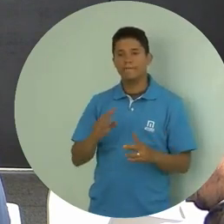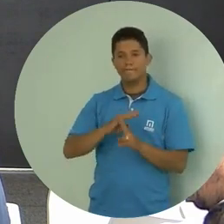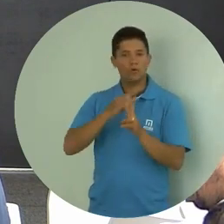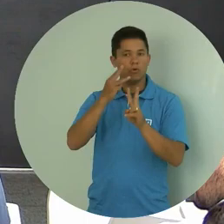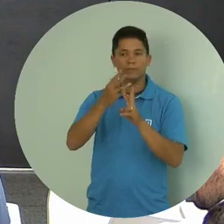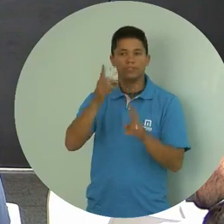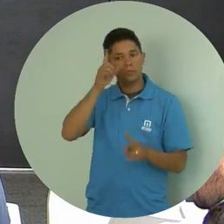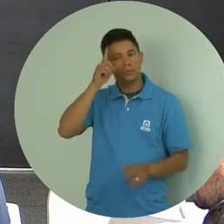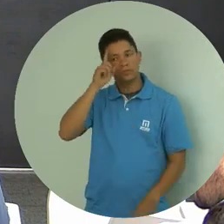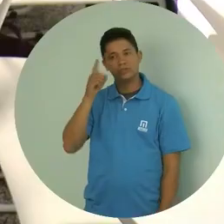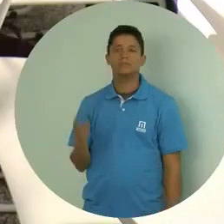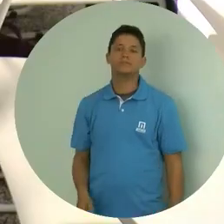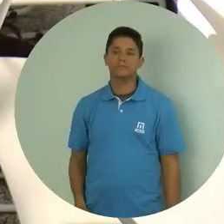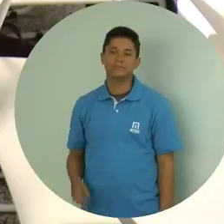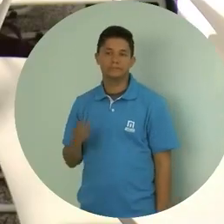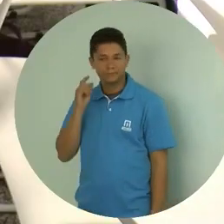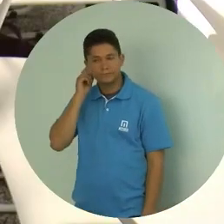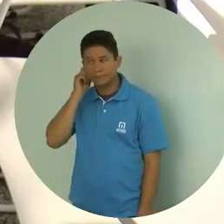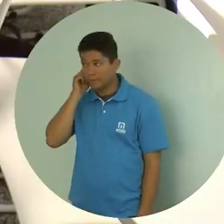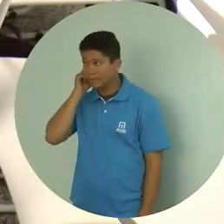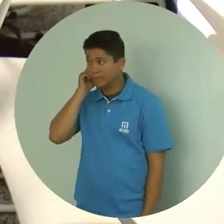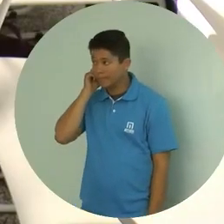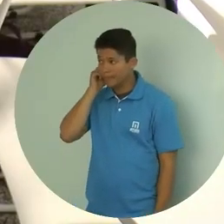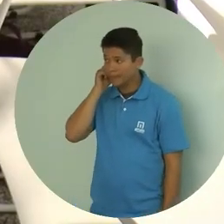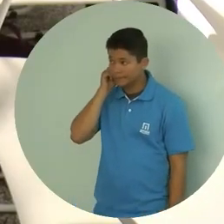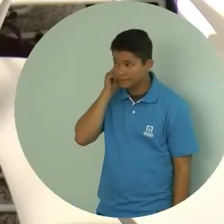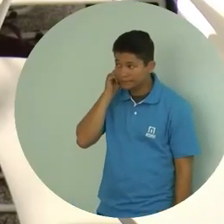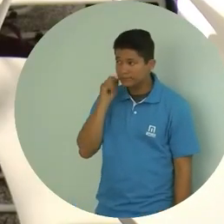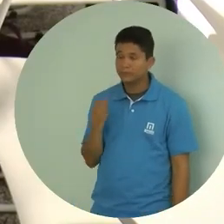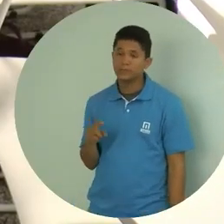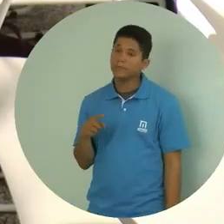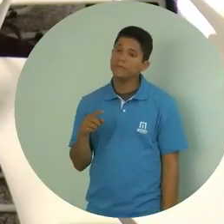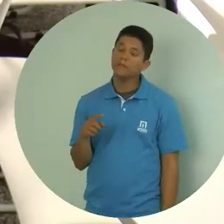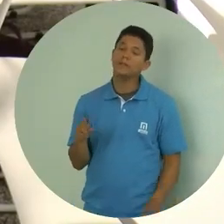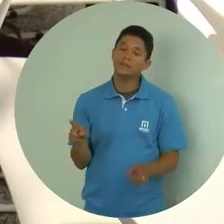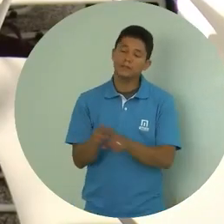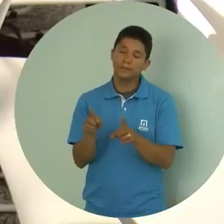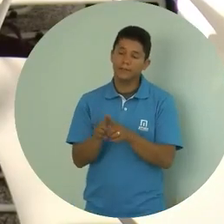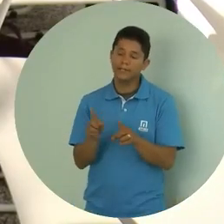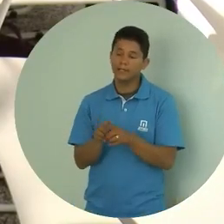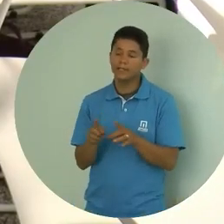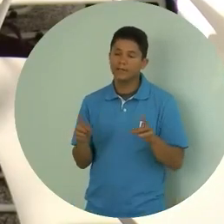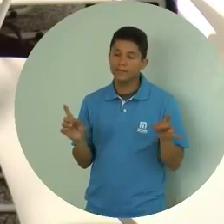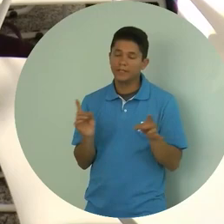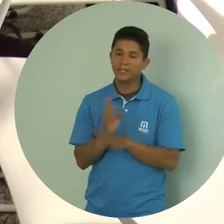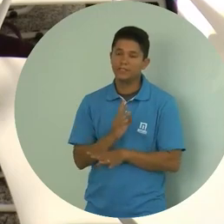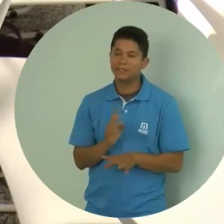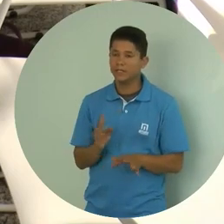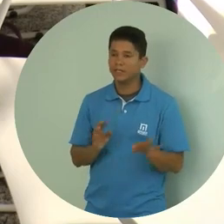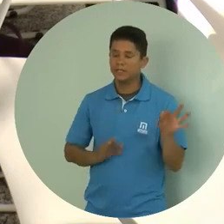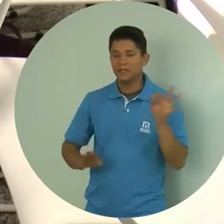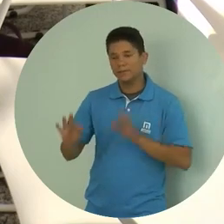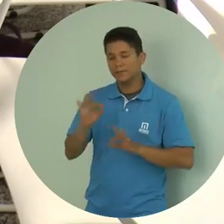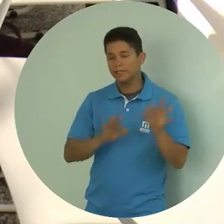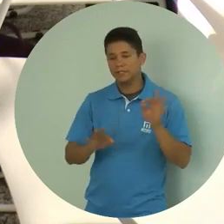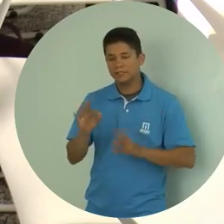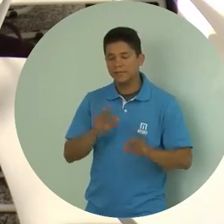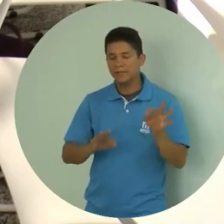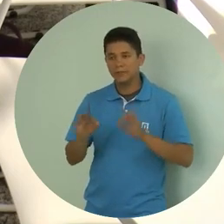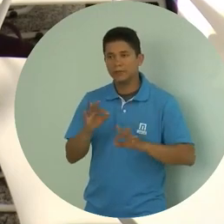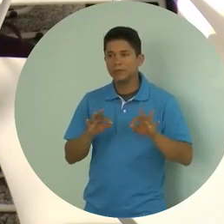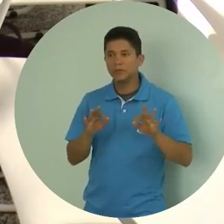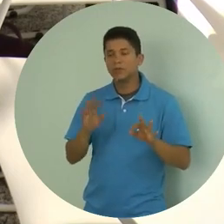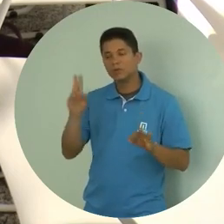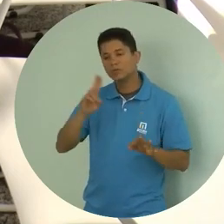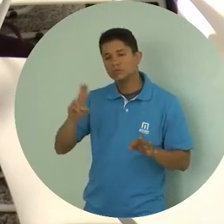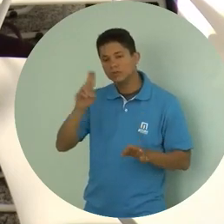para finalizar, a opção por fazer o planejamento com o BIM 4D foi uma